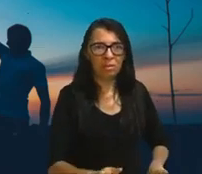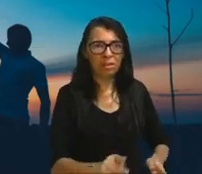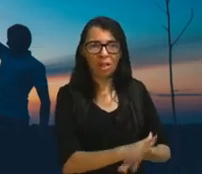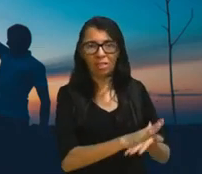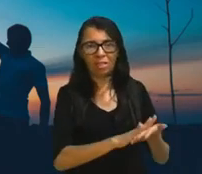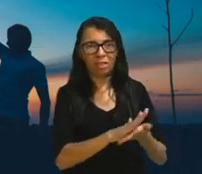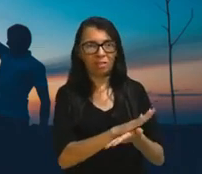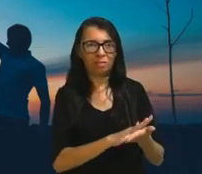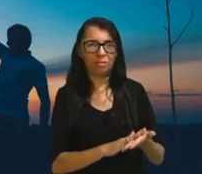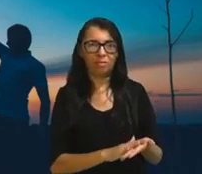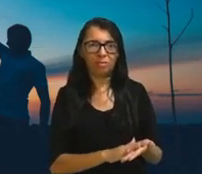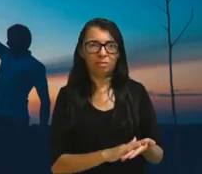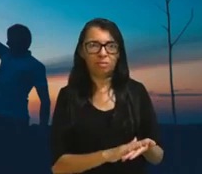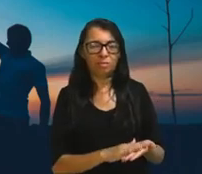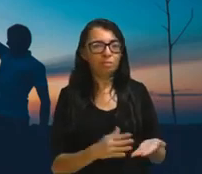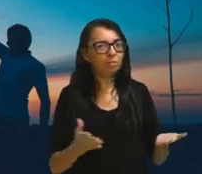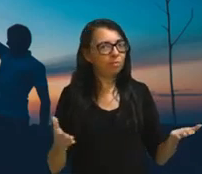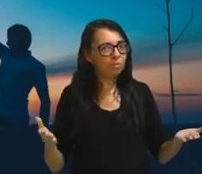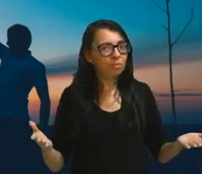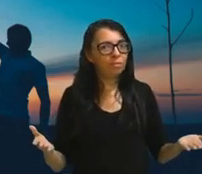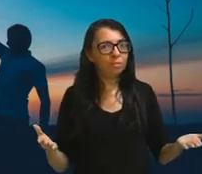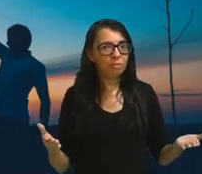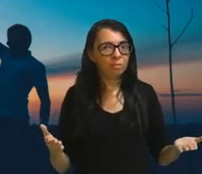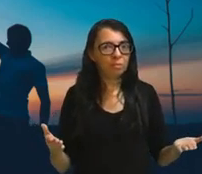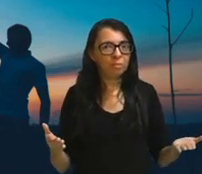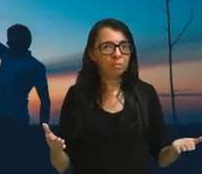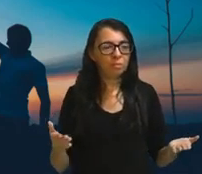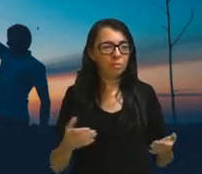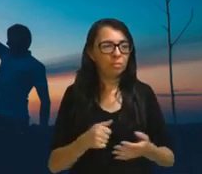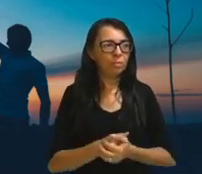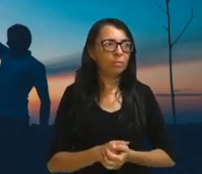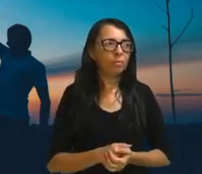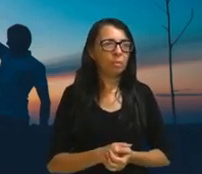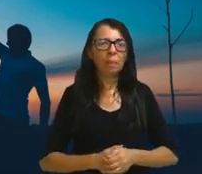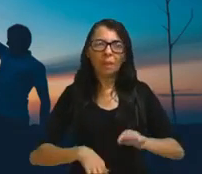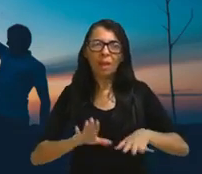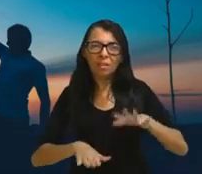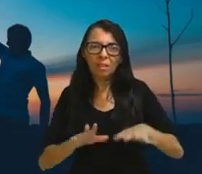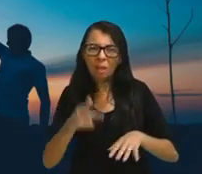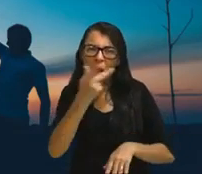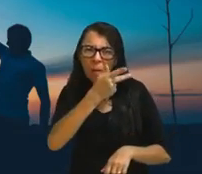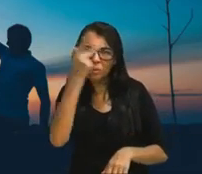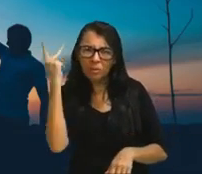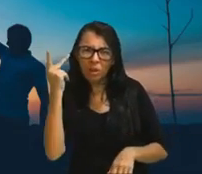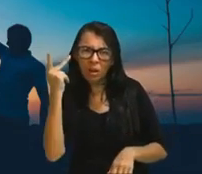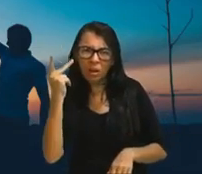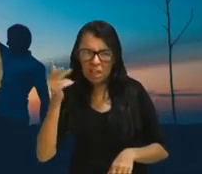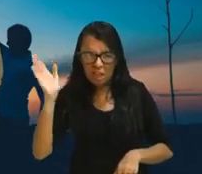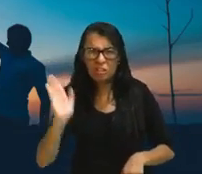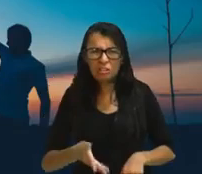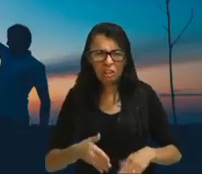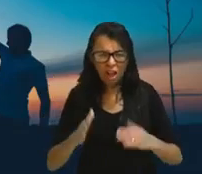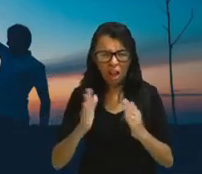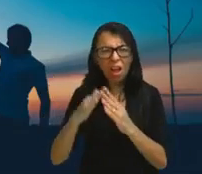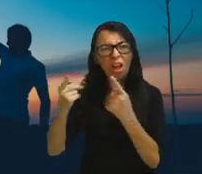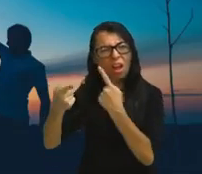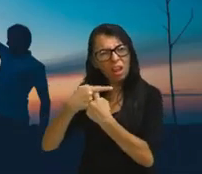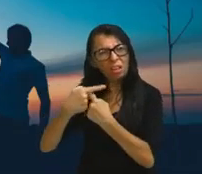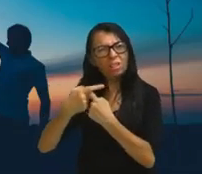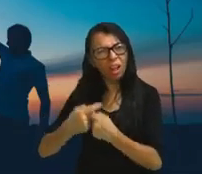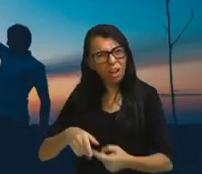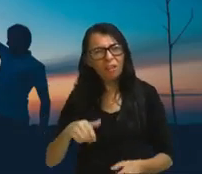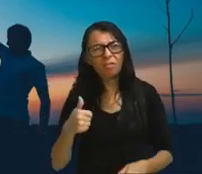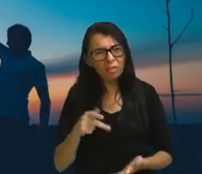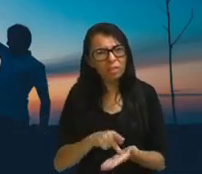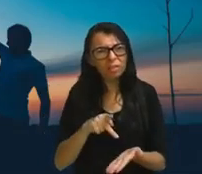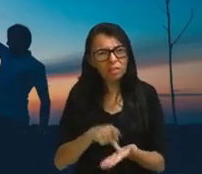não adianta você ler a Bíblia, não adianta você vir aos cultos, não adianta você investir tempo e